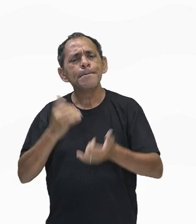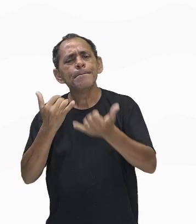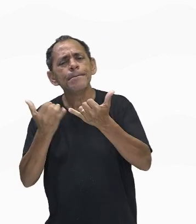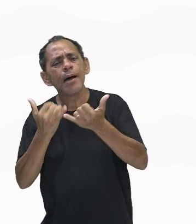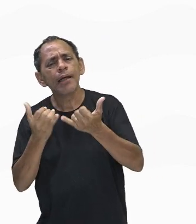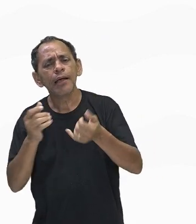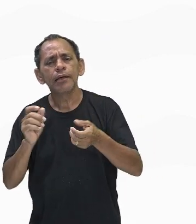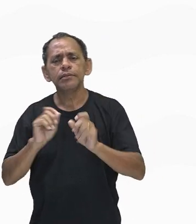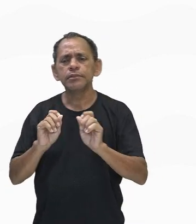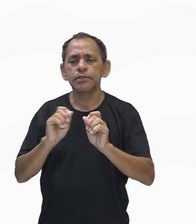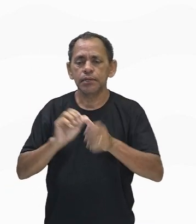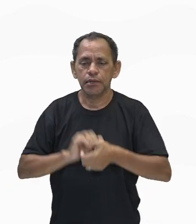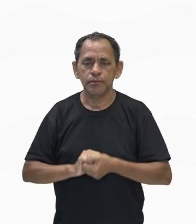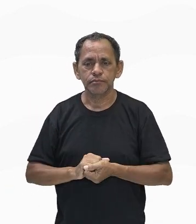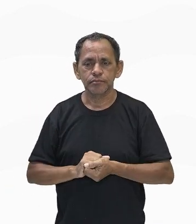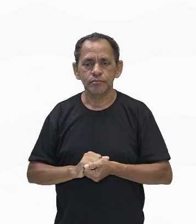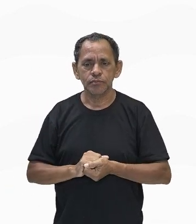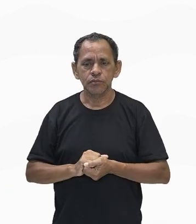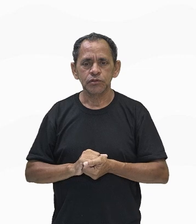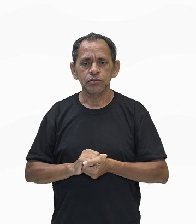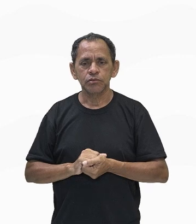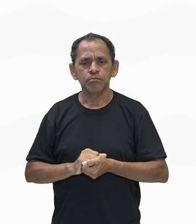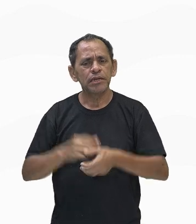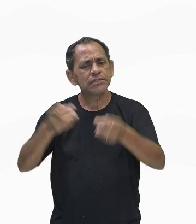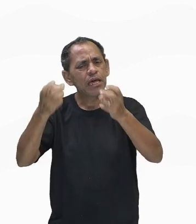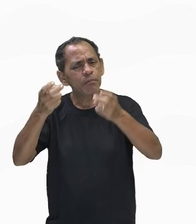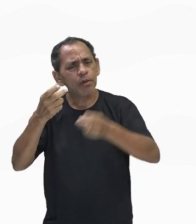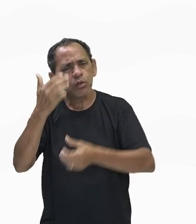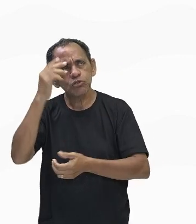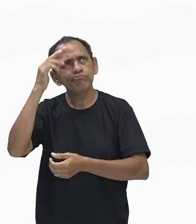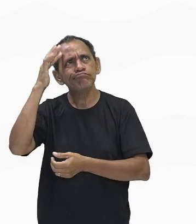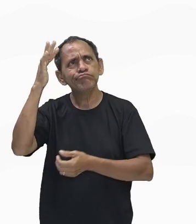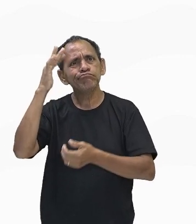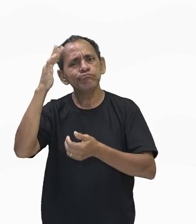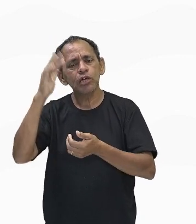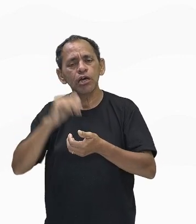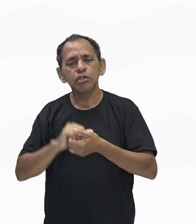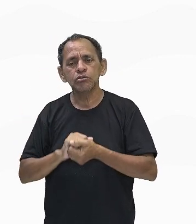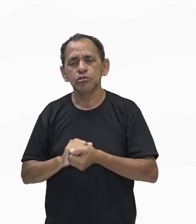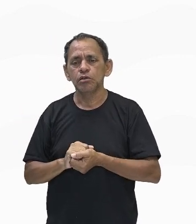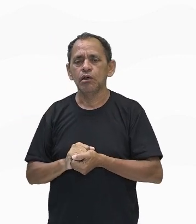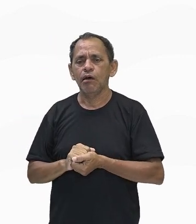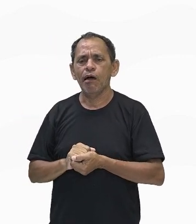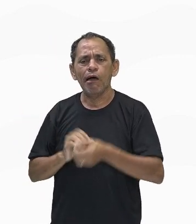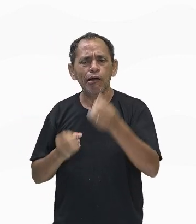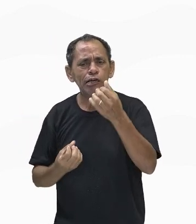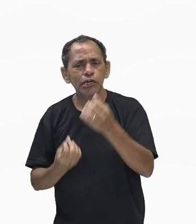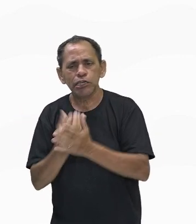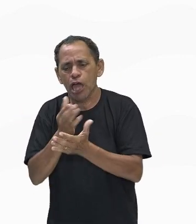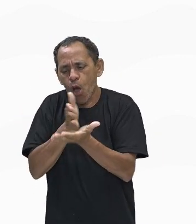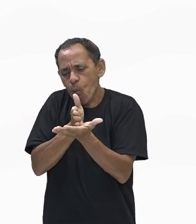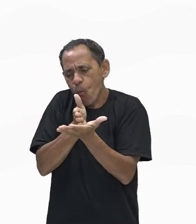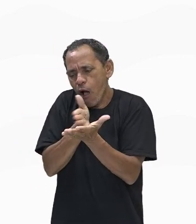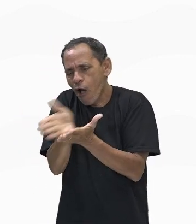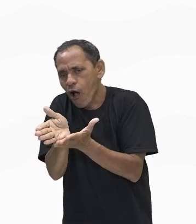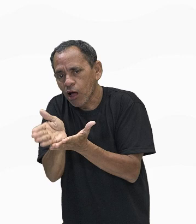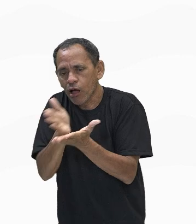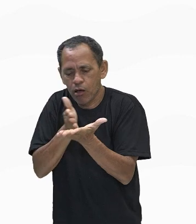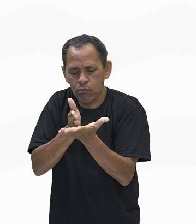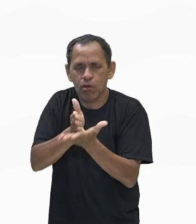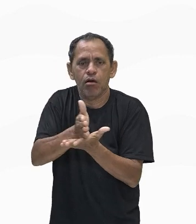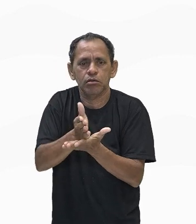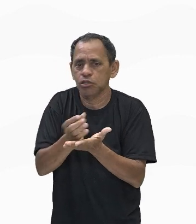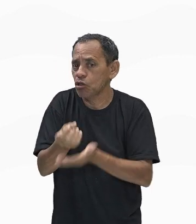acaba pensando que não é possível corrigir e traçar uma nova rota para chegar a um resultado positivo,